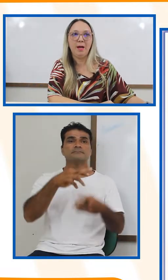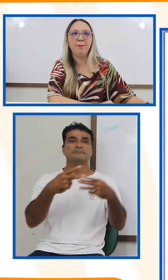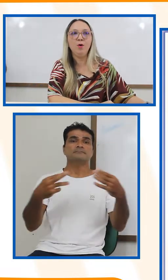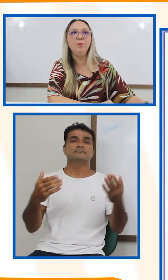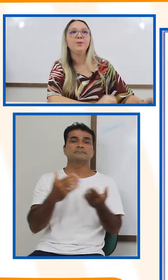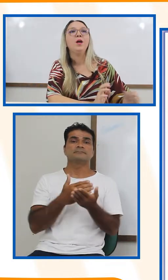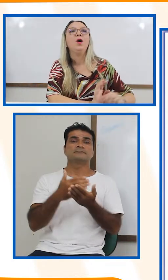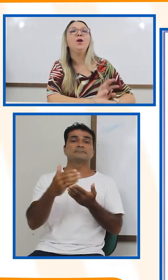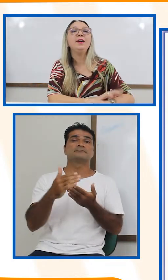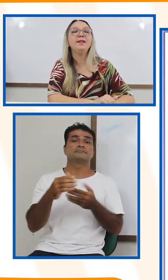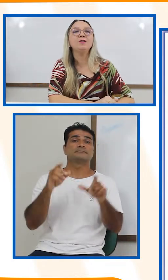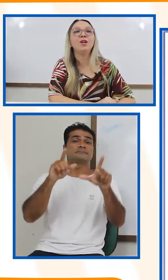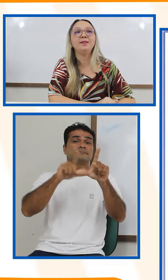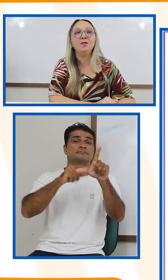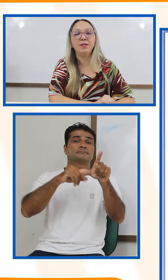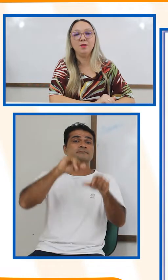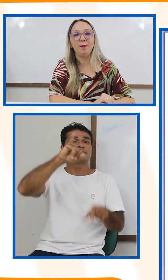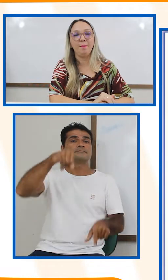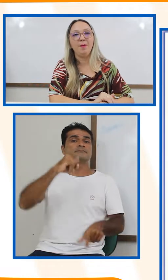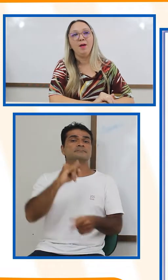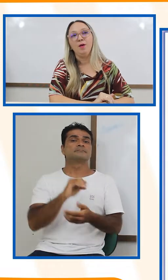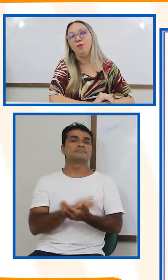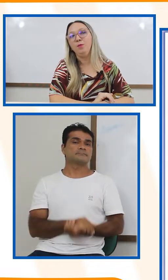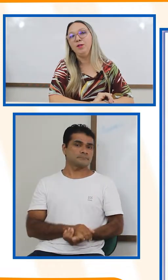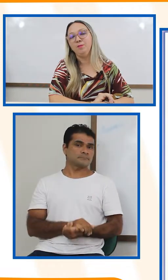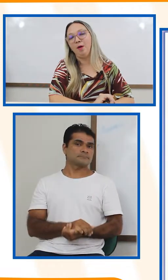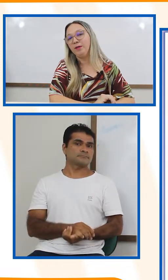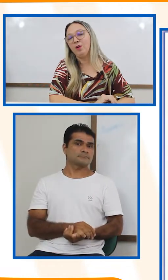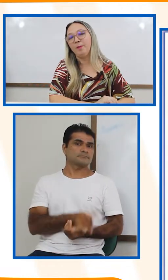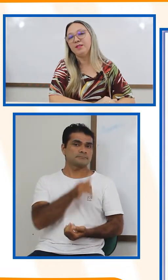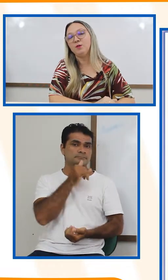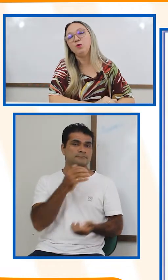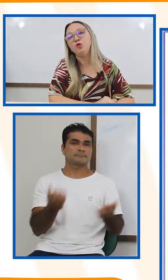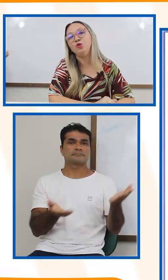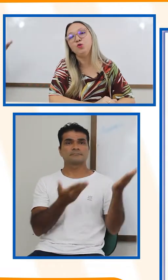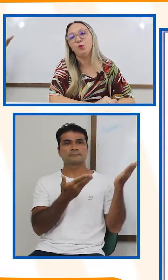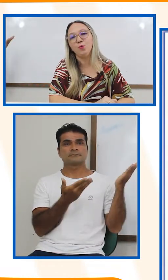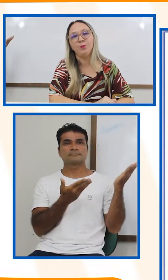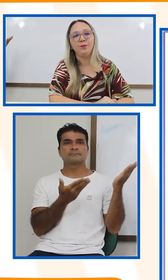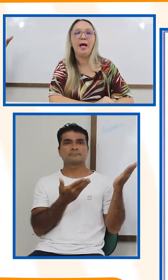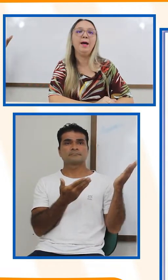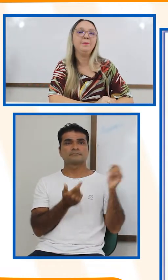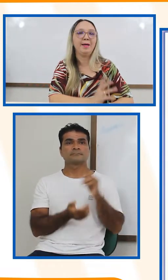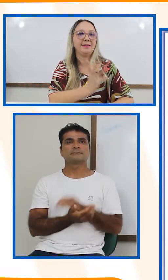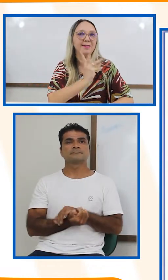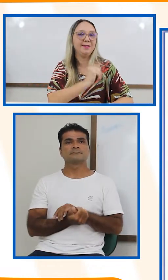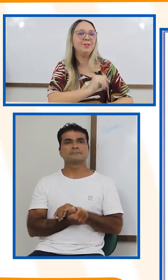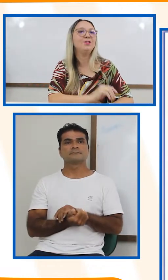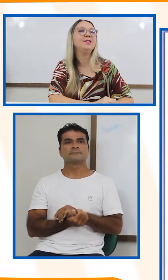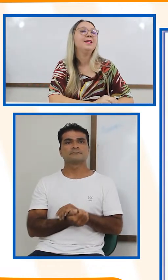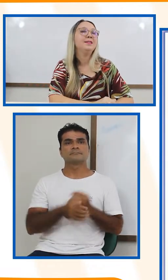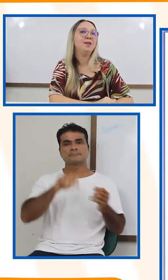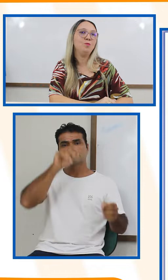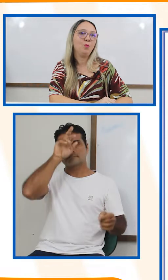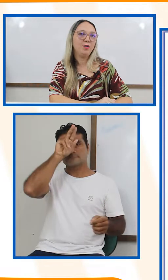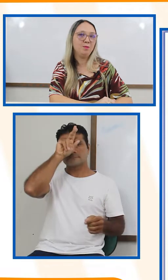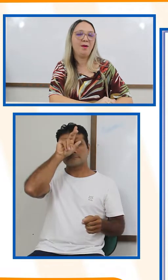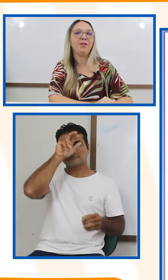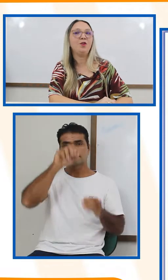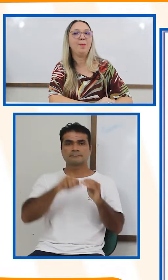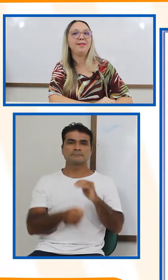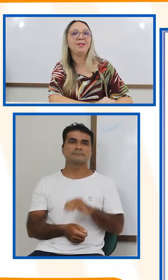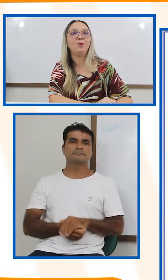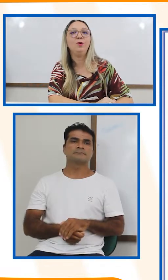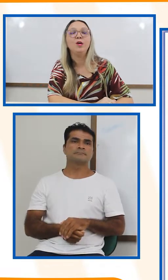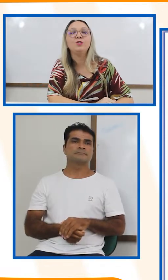tá bom? Olha aqui, eu já tenho aqui um animal que começa com Ju, tá? Mas antes, tem um